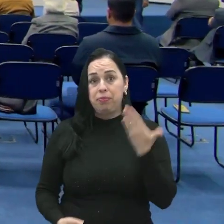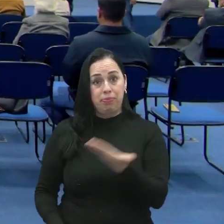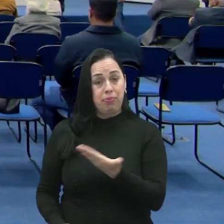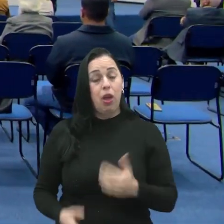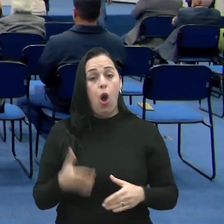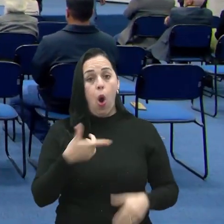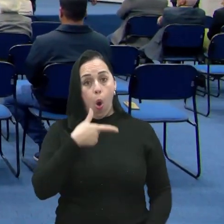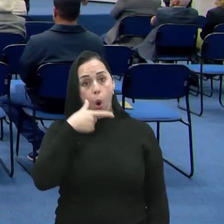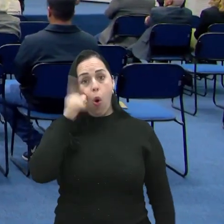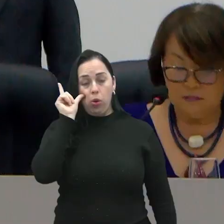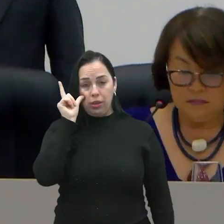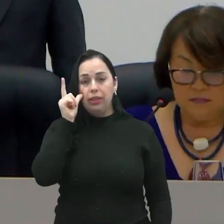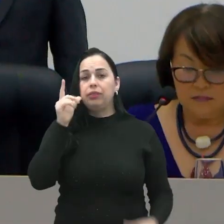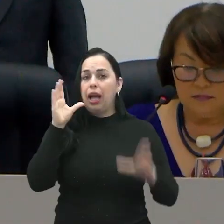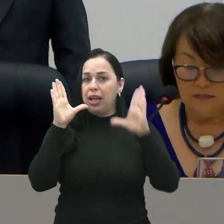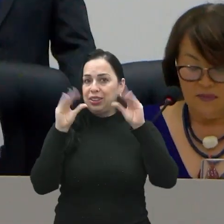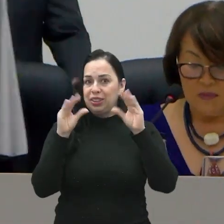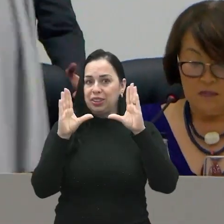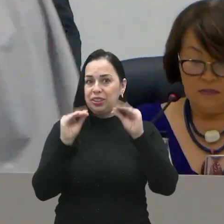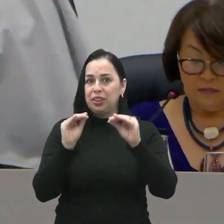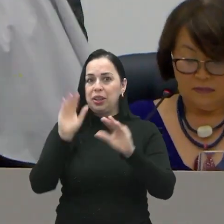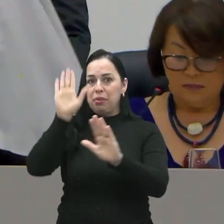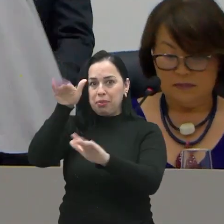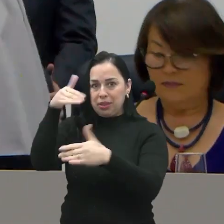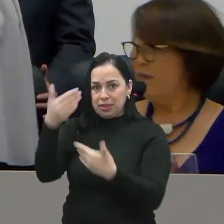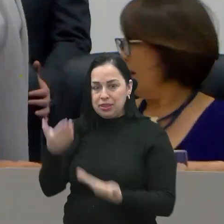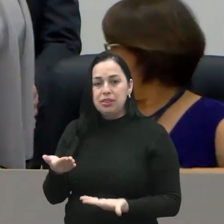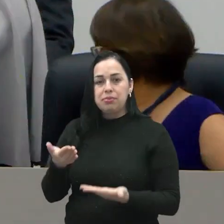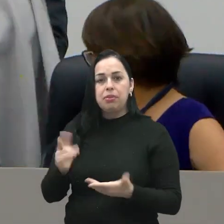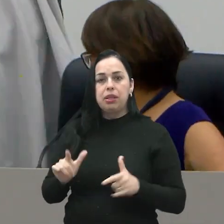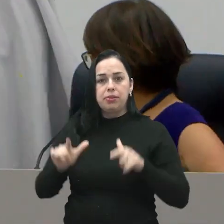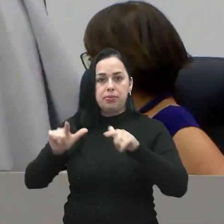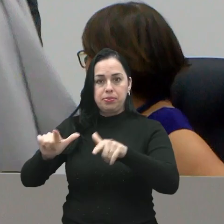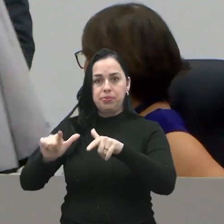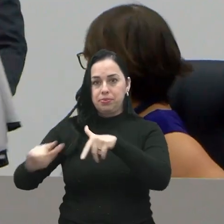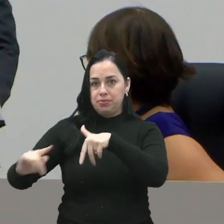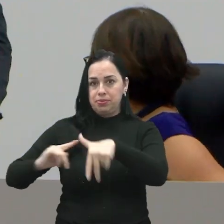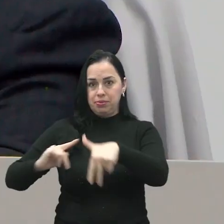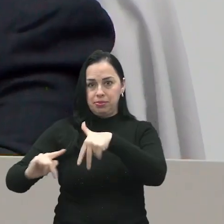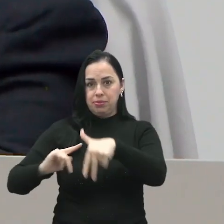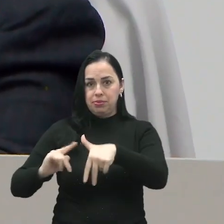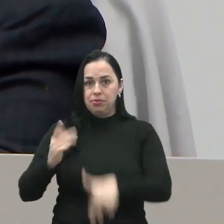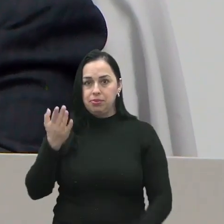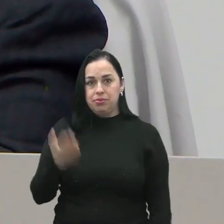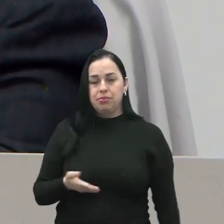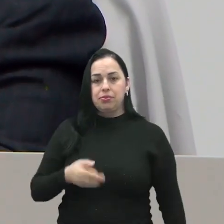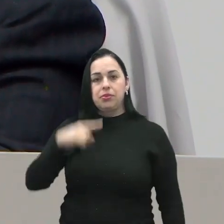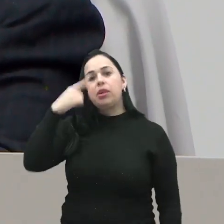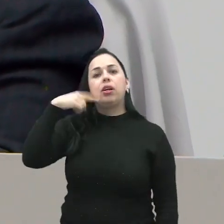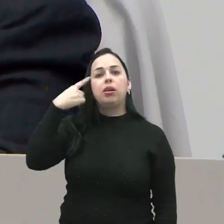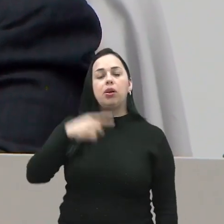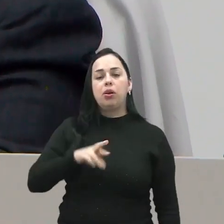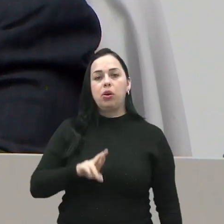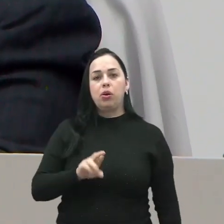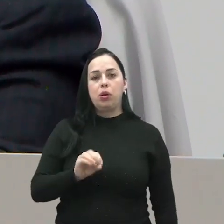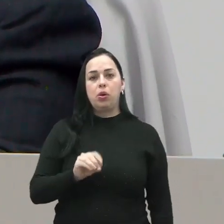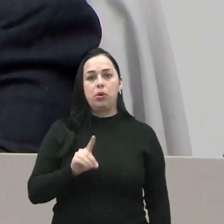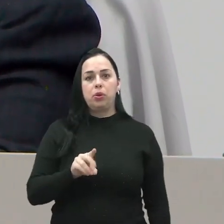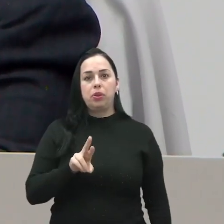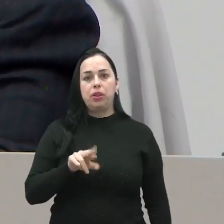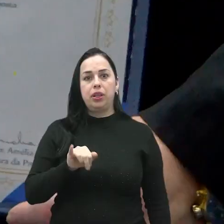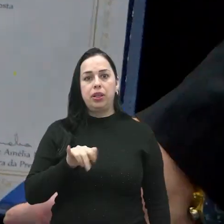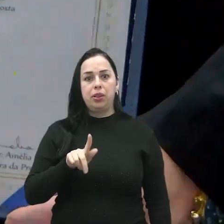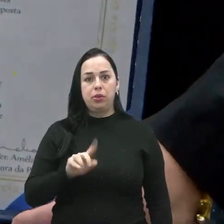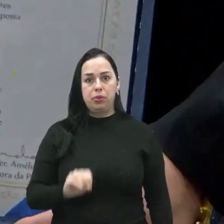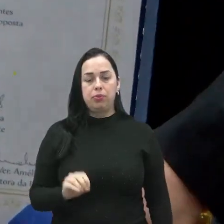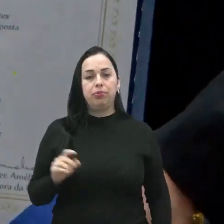na noite desta segunda-feira para prestigiar a entrega do título de cidadão joseense ao advogado Rodrigo Cabreira